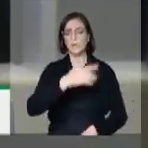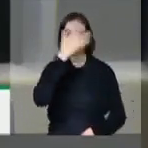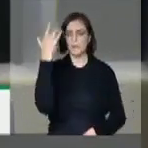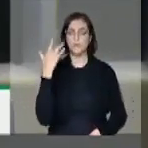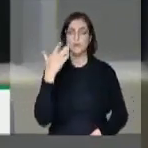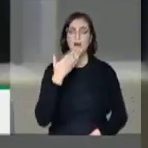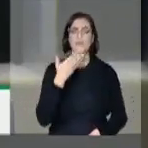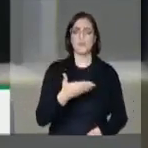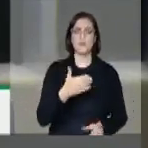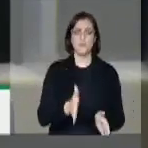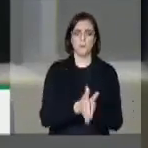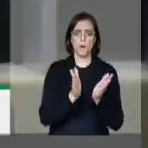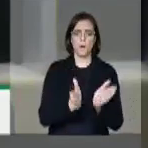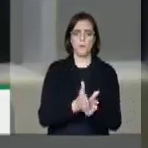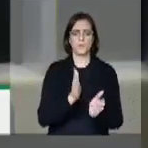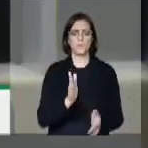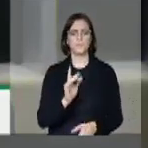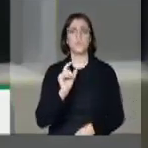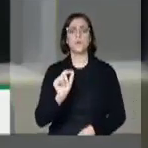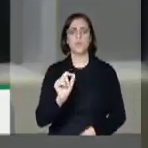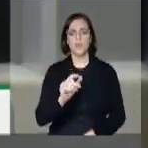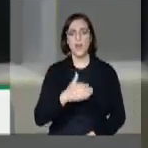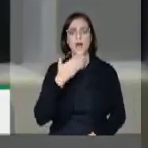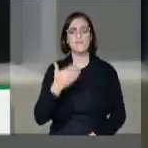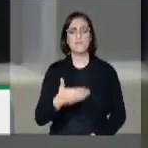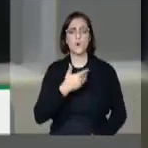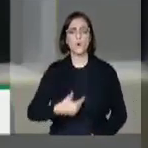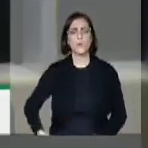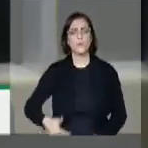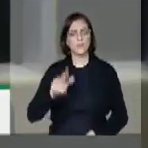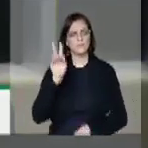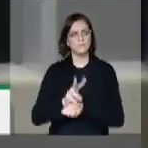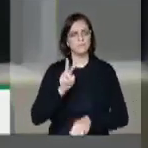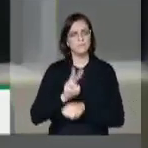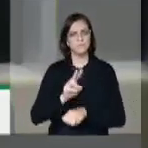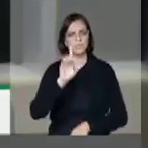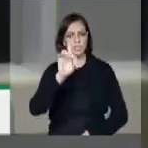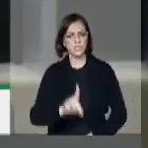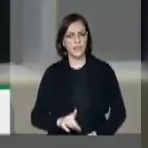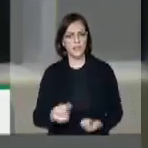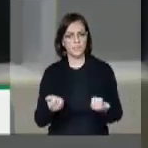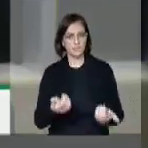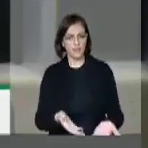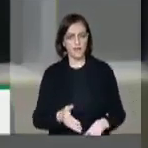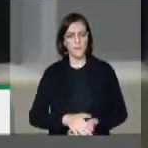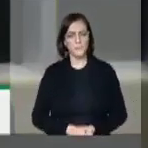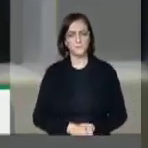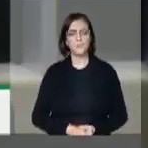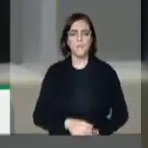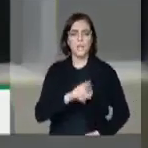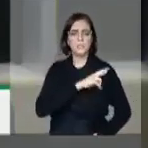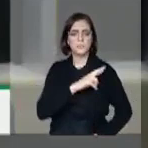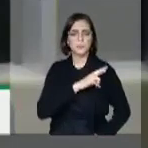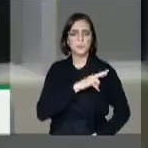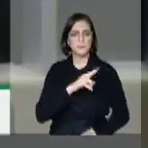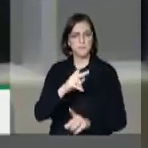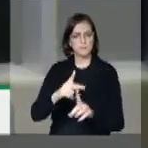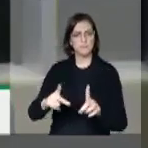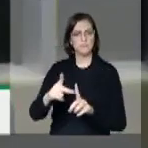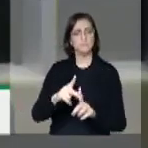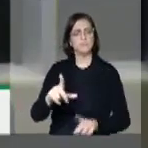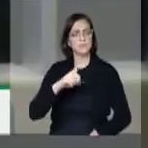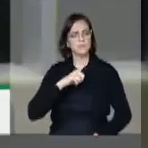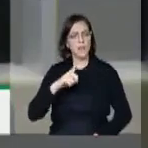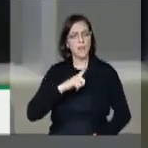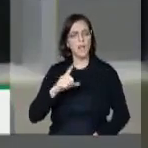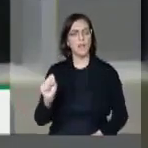pobre, quem está do lado de um papel do Estado que garante direitos, quem está do lado de uma responsabilidade que a Previdência Social tem